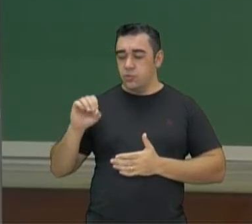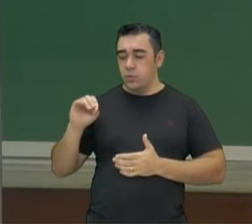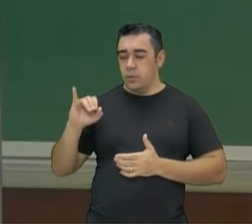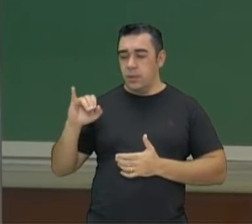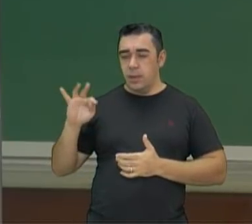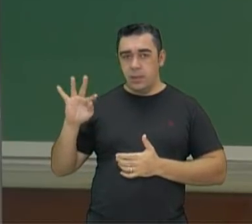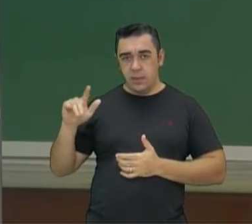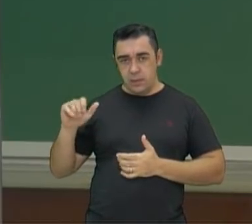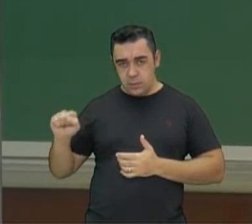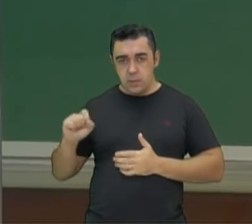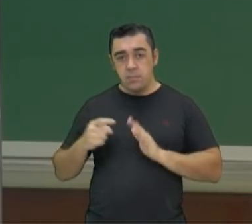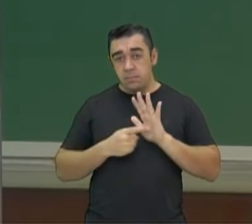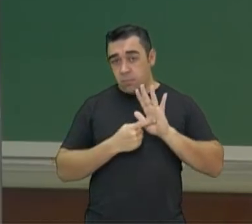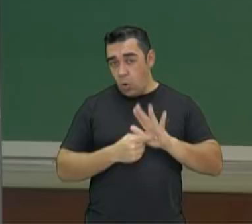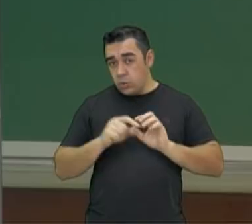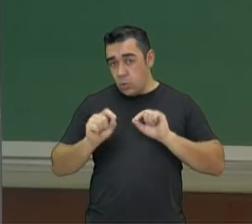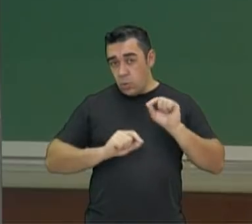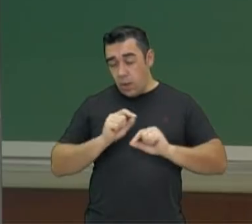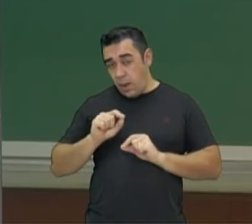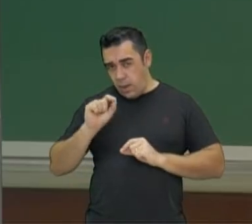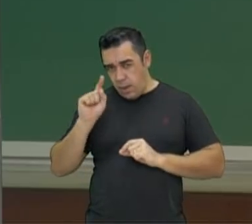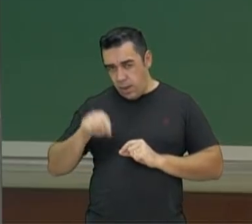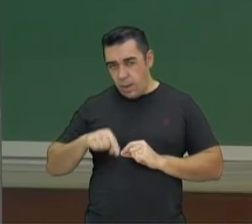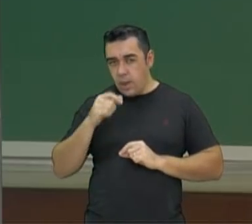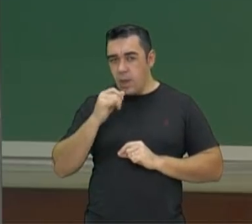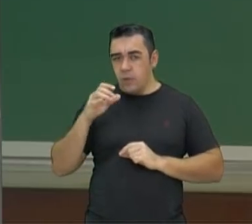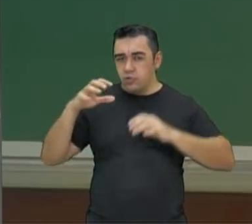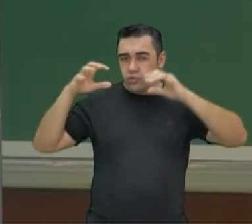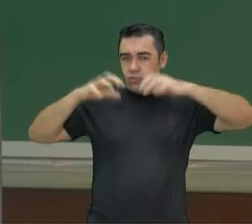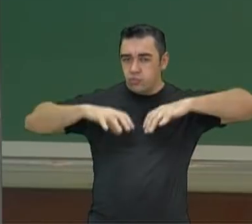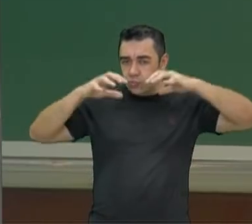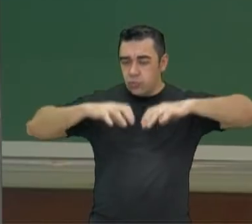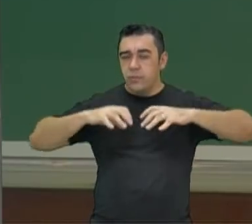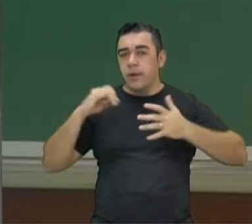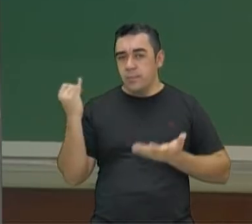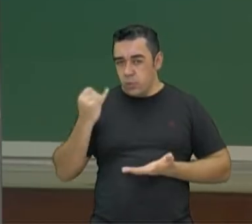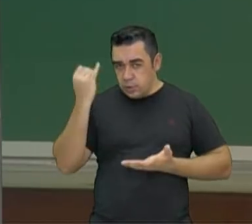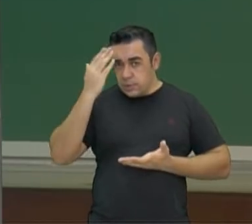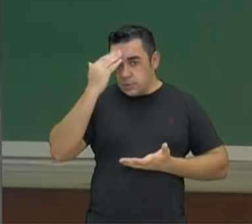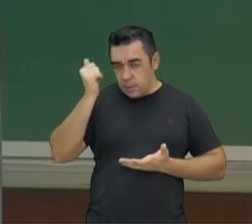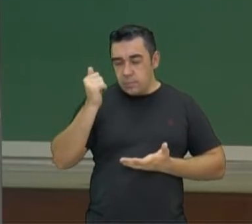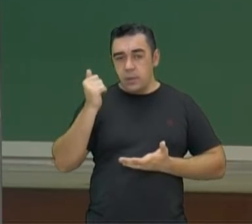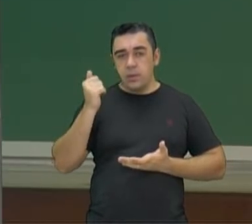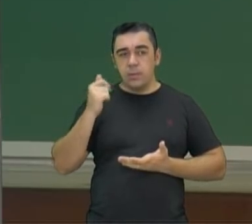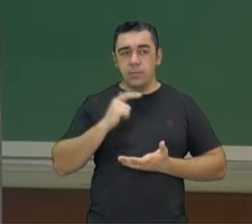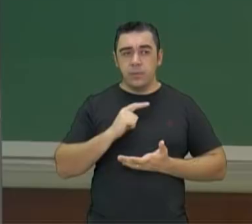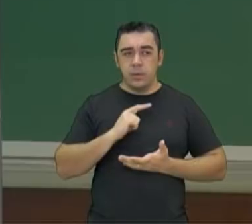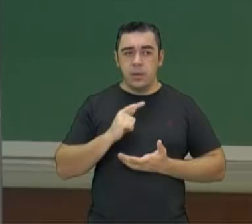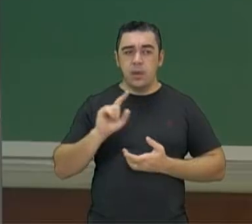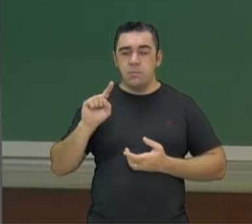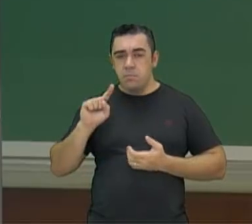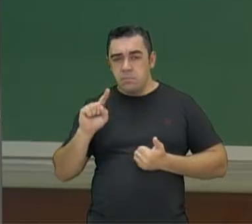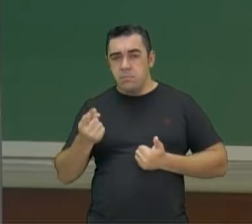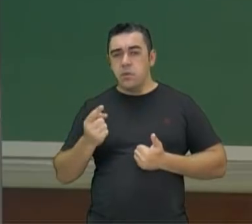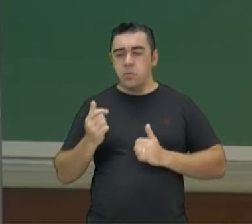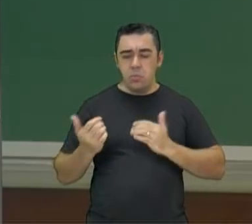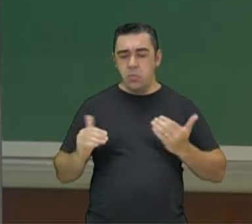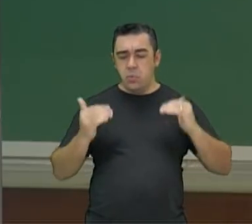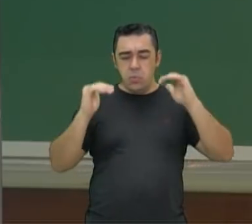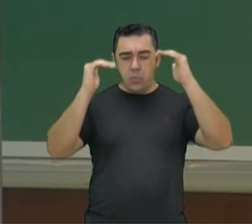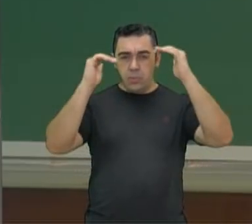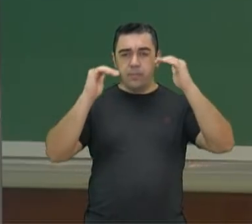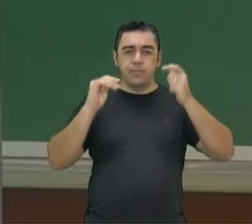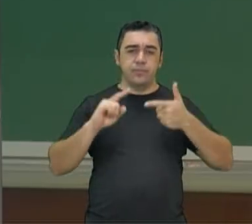são indicativos, na verdade, de chuva. É importante. 1.000 milímetros de chuva,